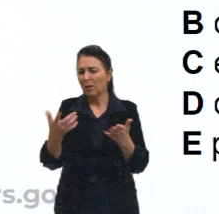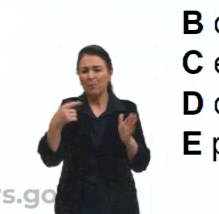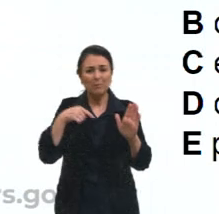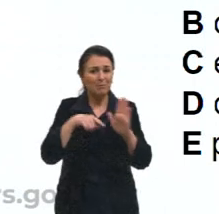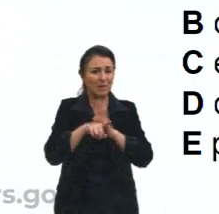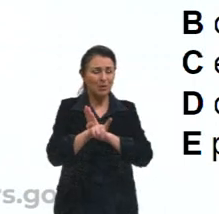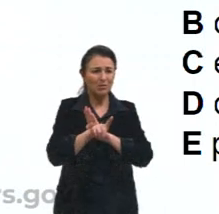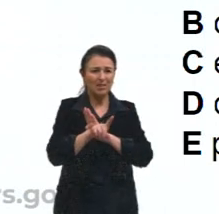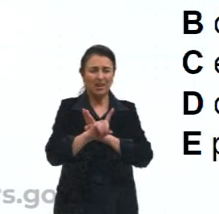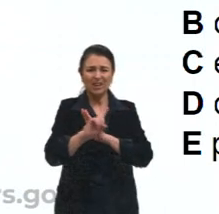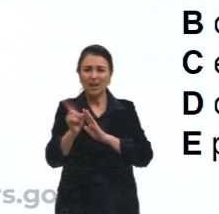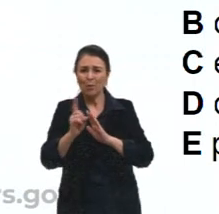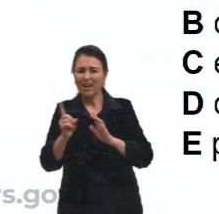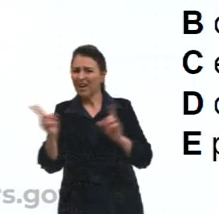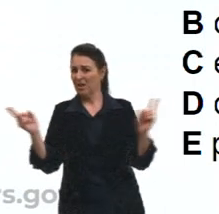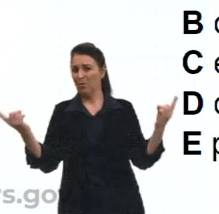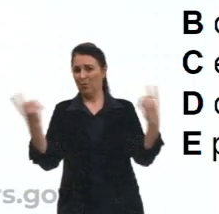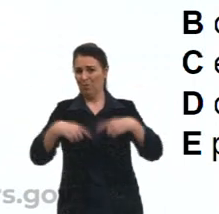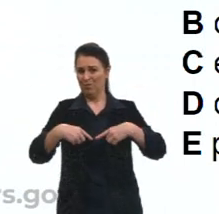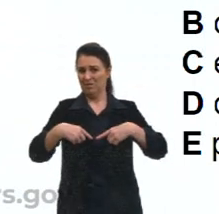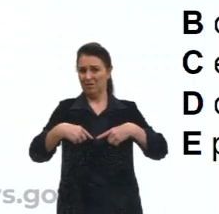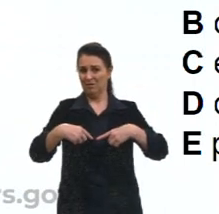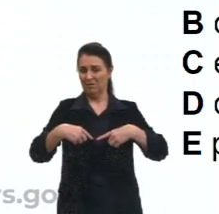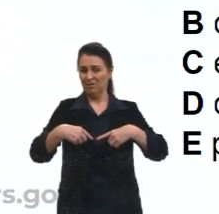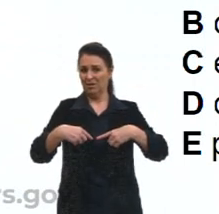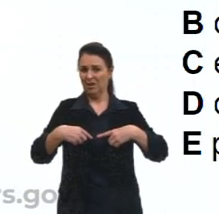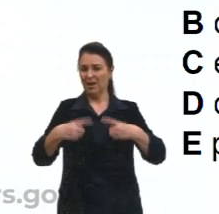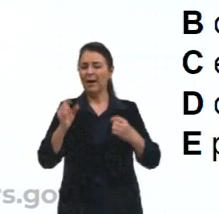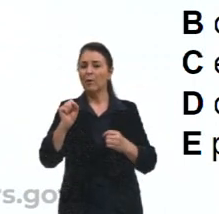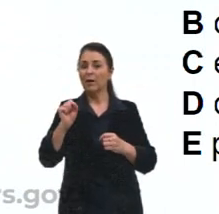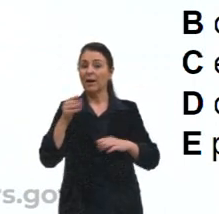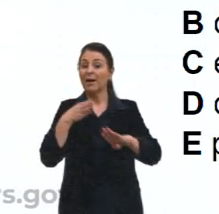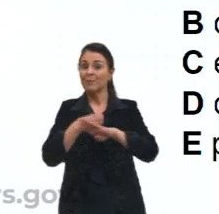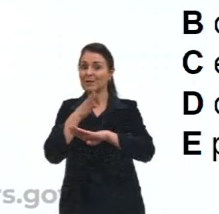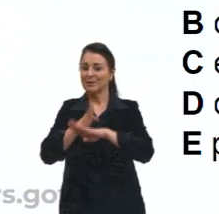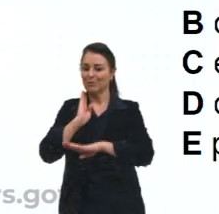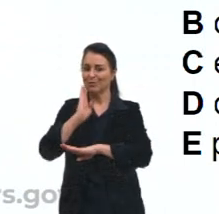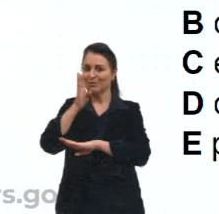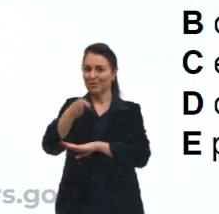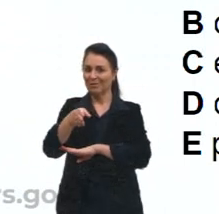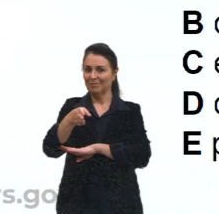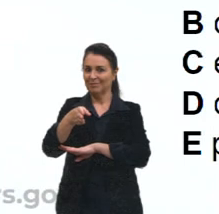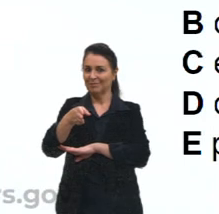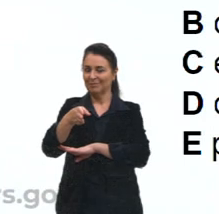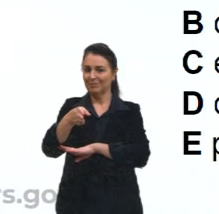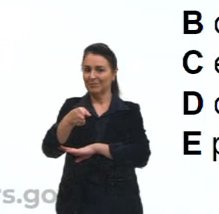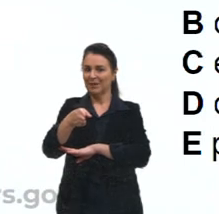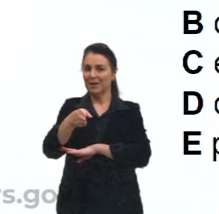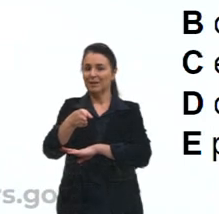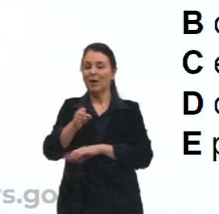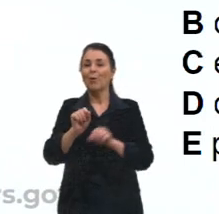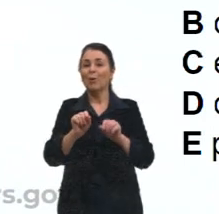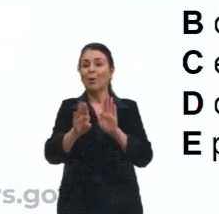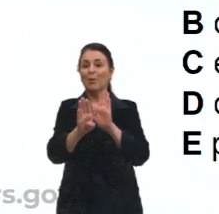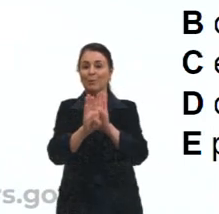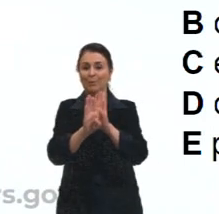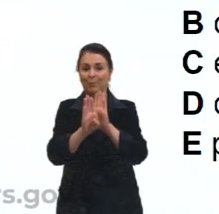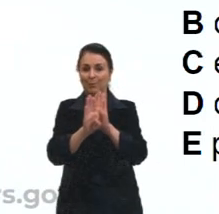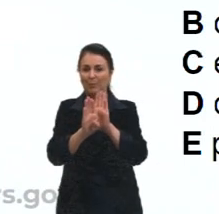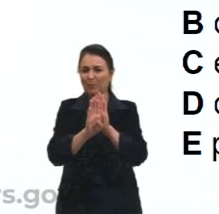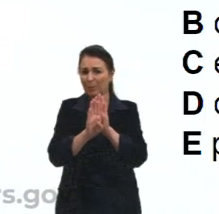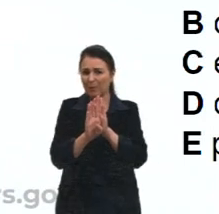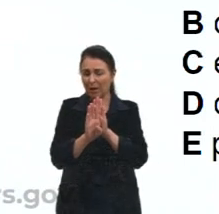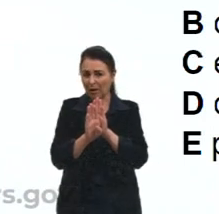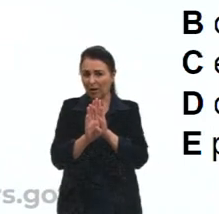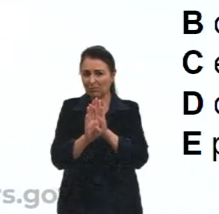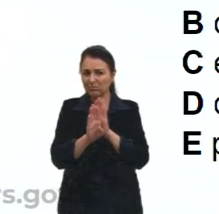não era tanto essa competição não era mais a participação direta a alternativa B campanha